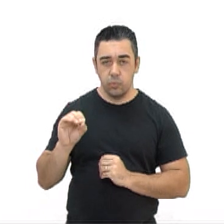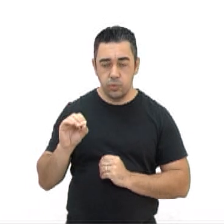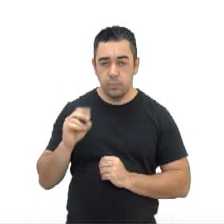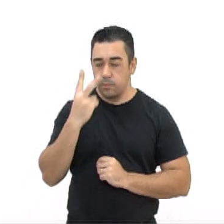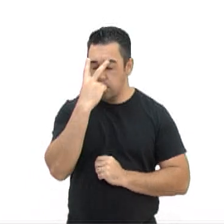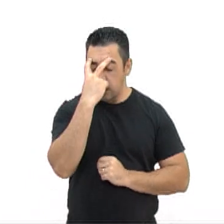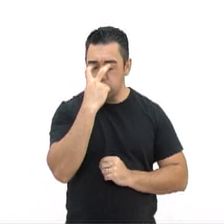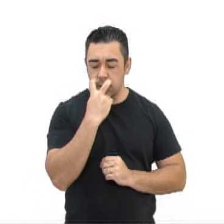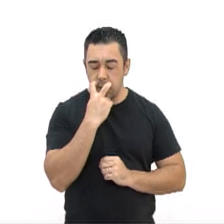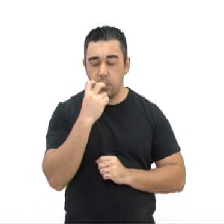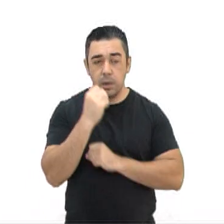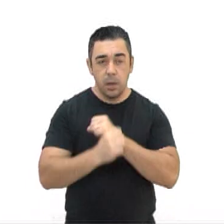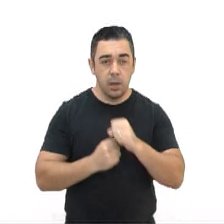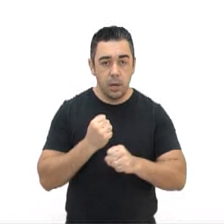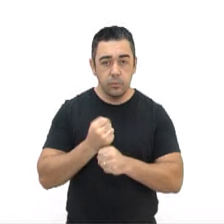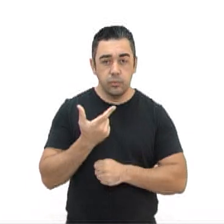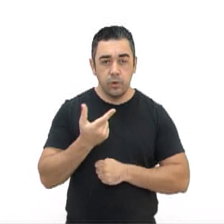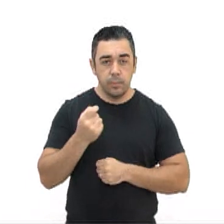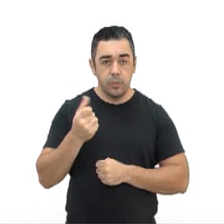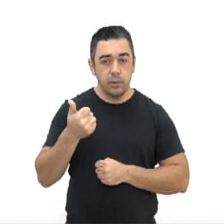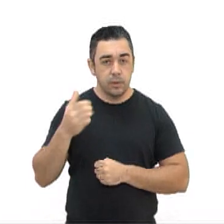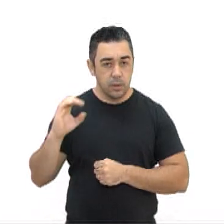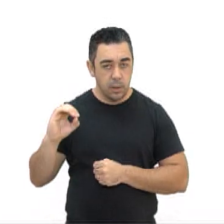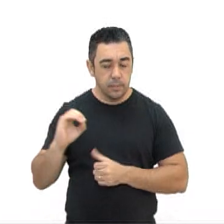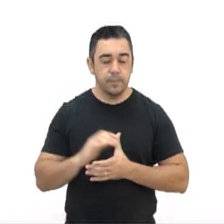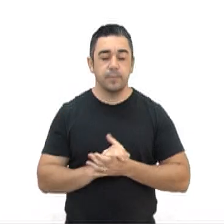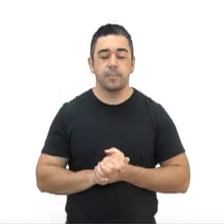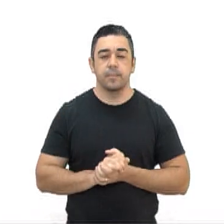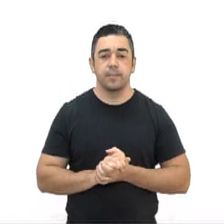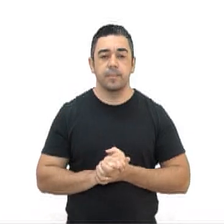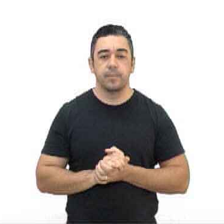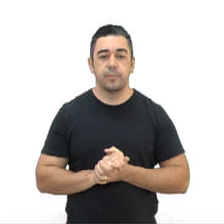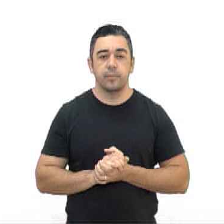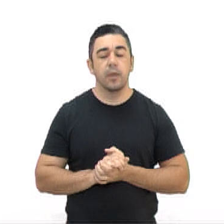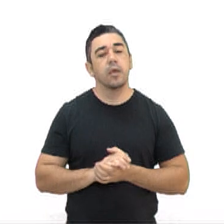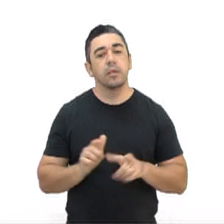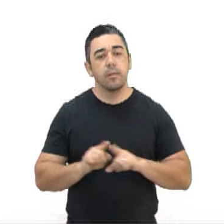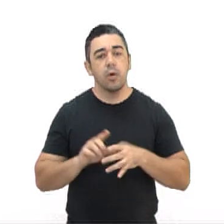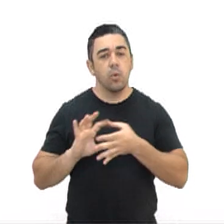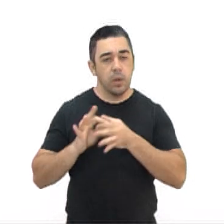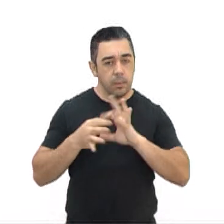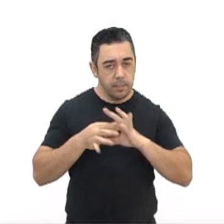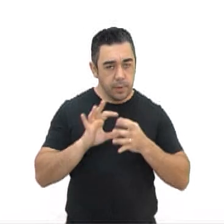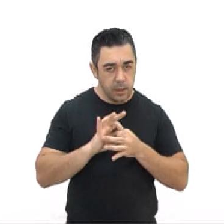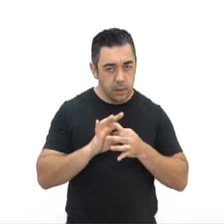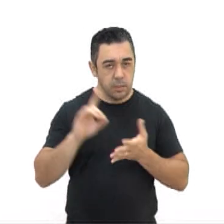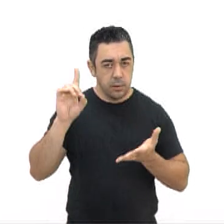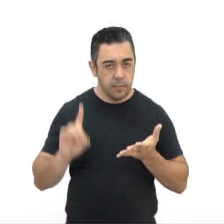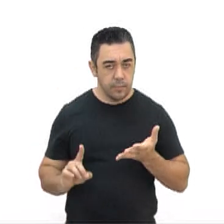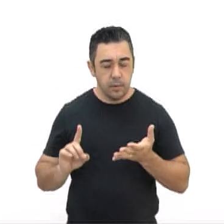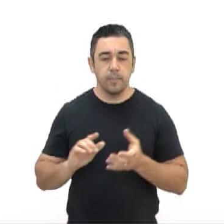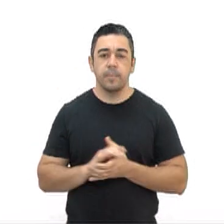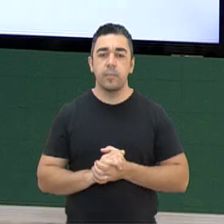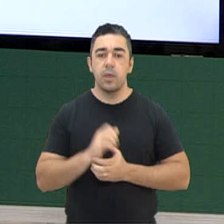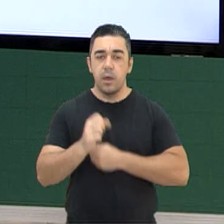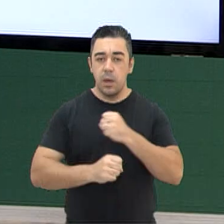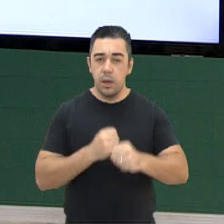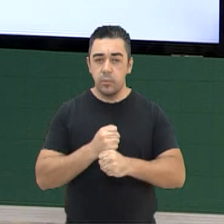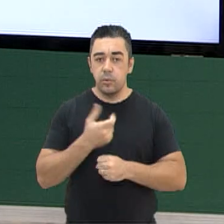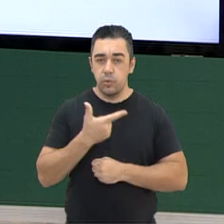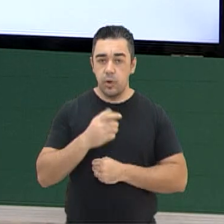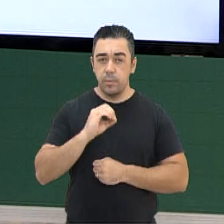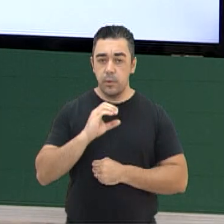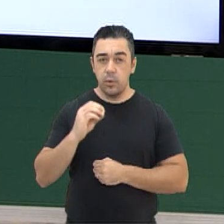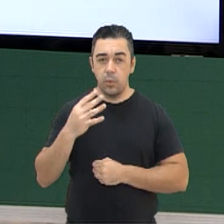Visuais no ano de 2010. Os Jogos Paralímpicos. Então, em 2004, em Atenas, nós tivemos a